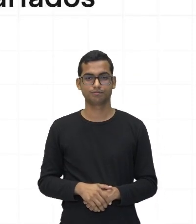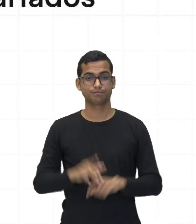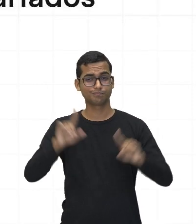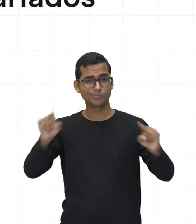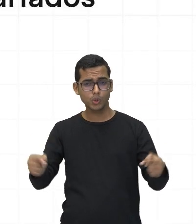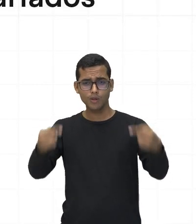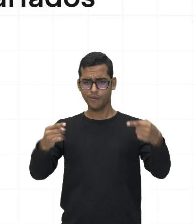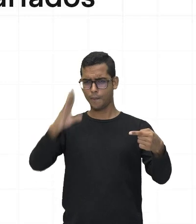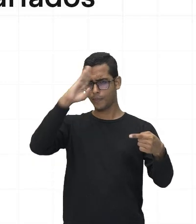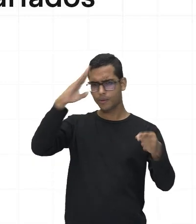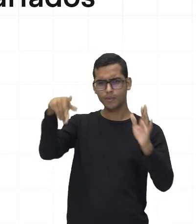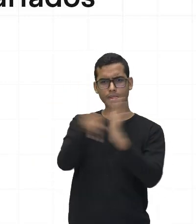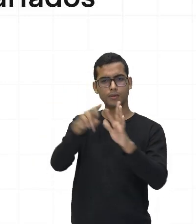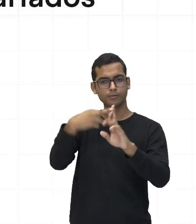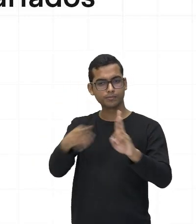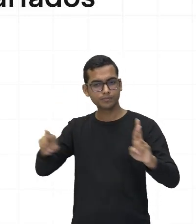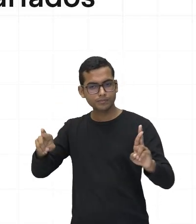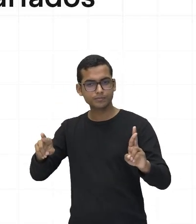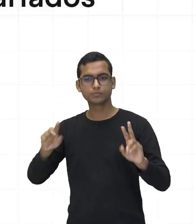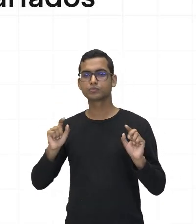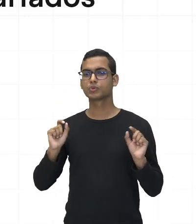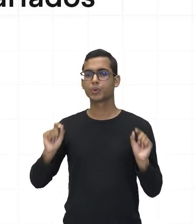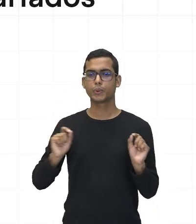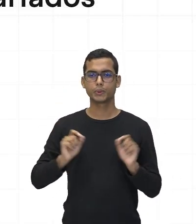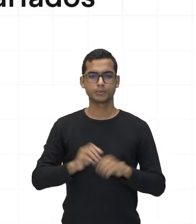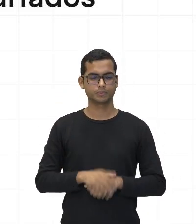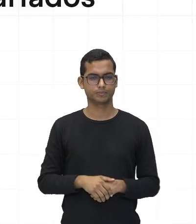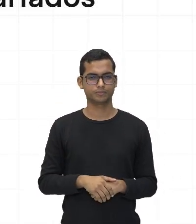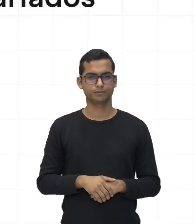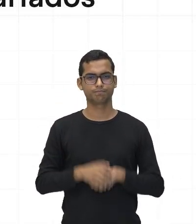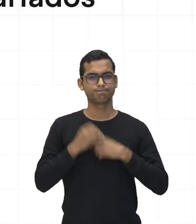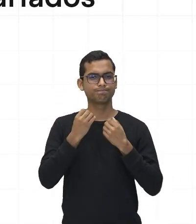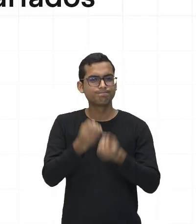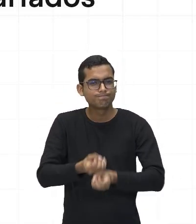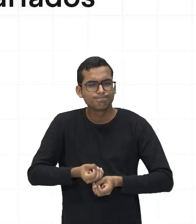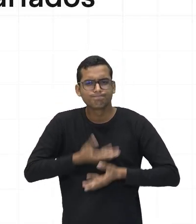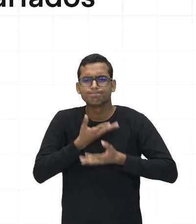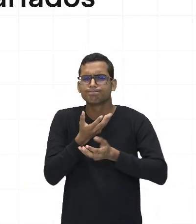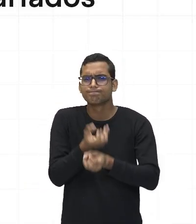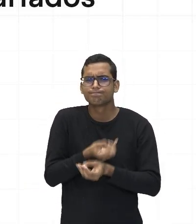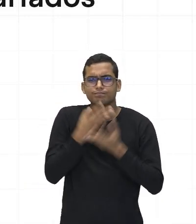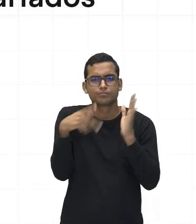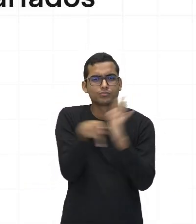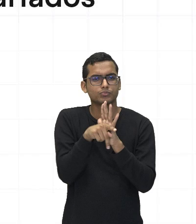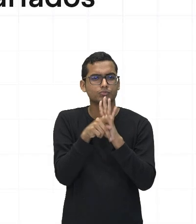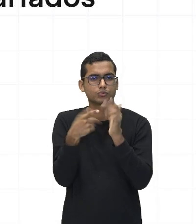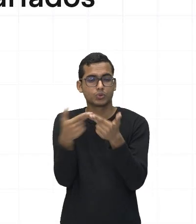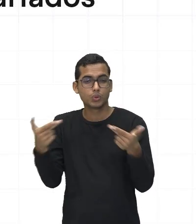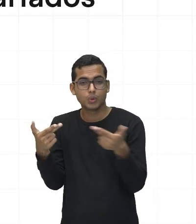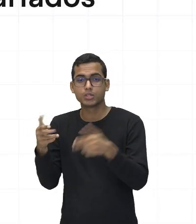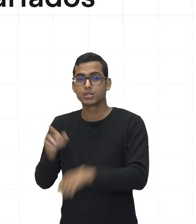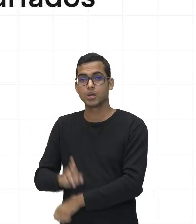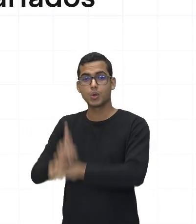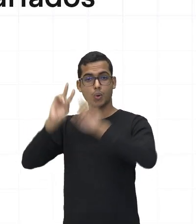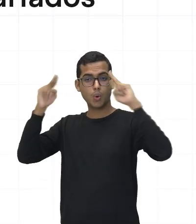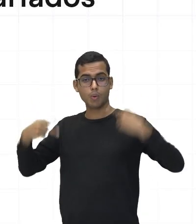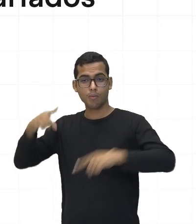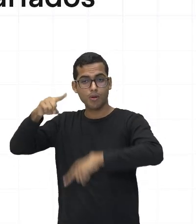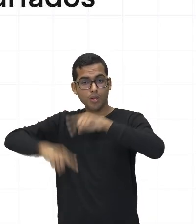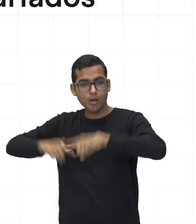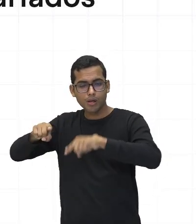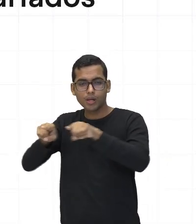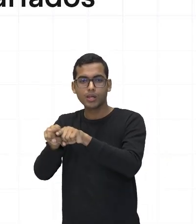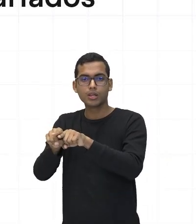da religião seja este: expressar com recursos humanos e materiais algo